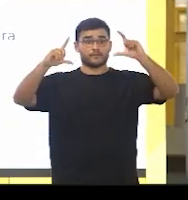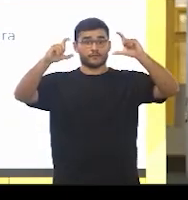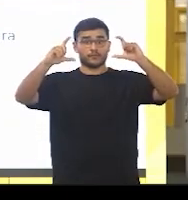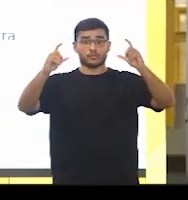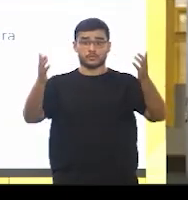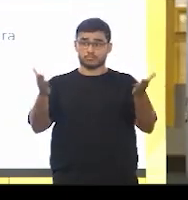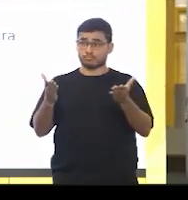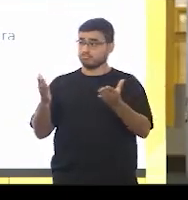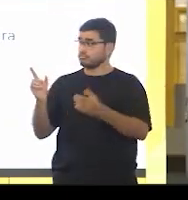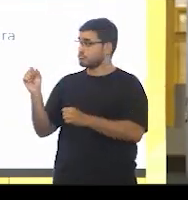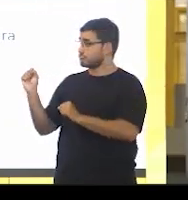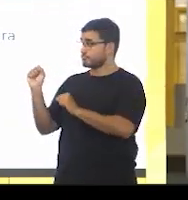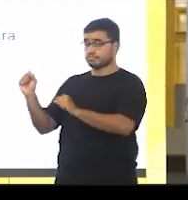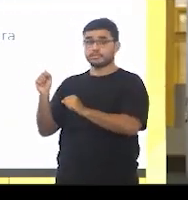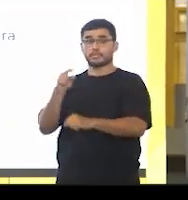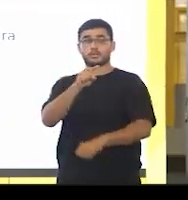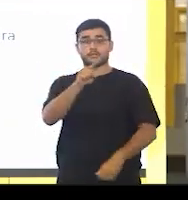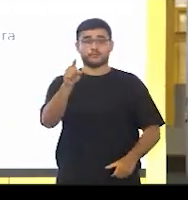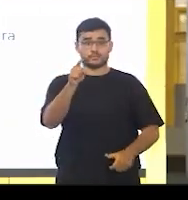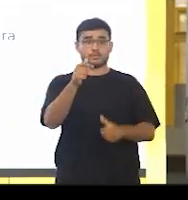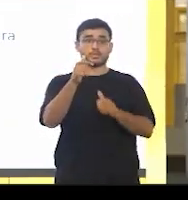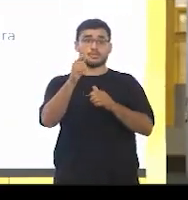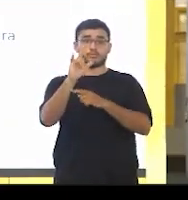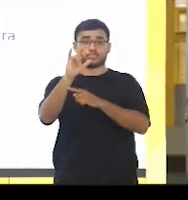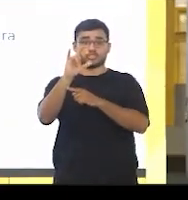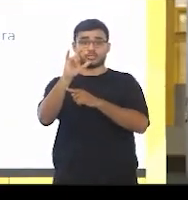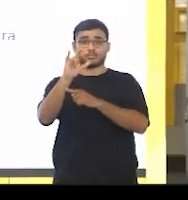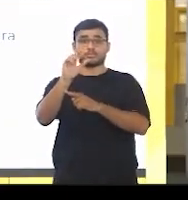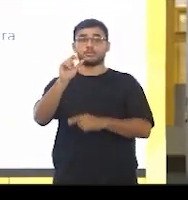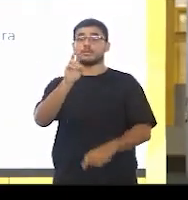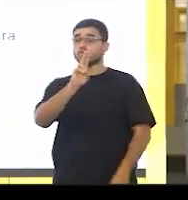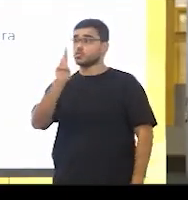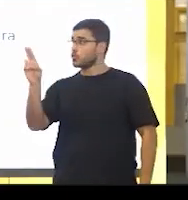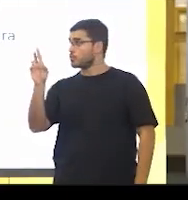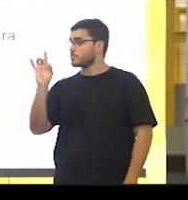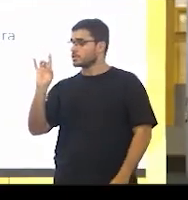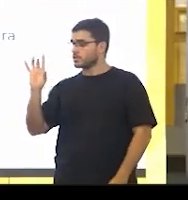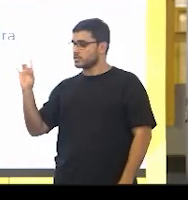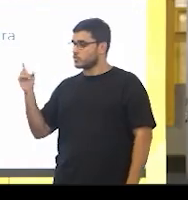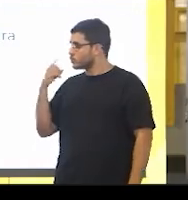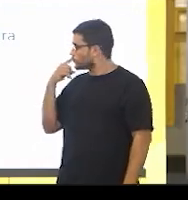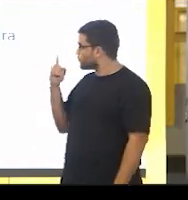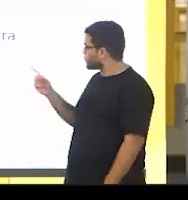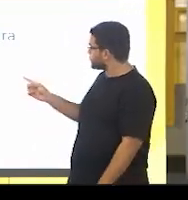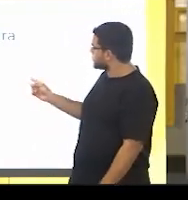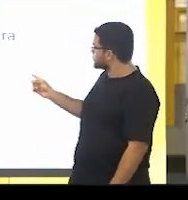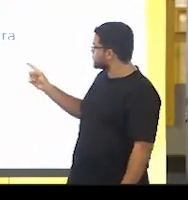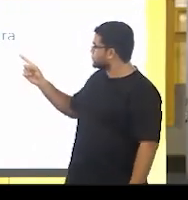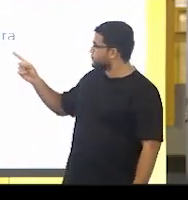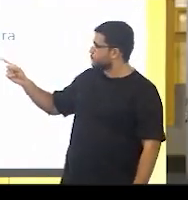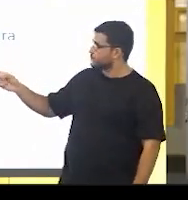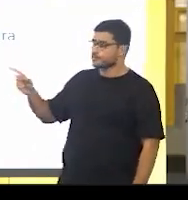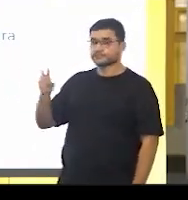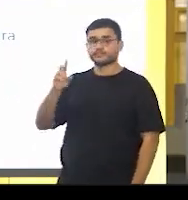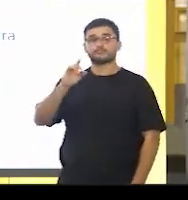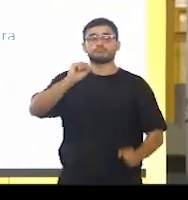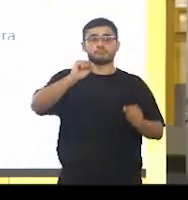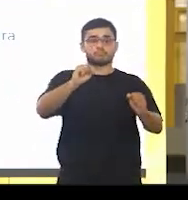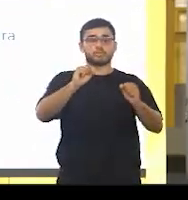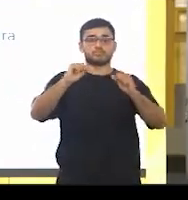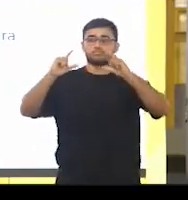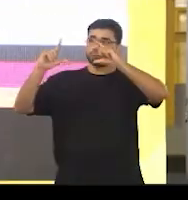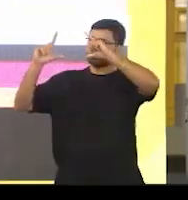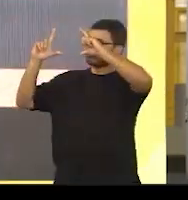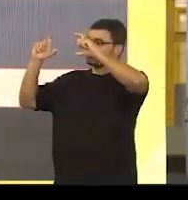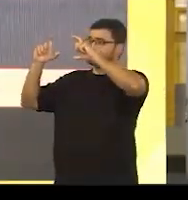você tira, marca a gente, quem já tirou faz de novo. @professor Jorge Wilton, @professor Marden Moura